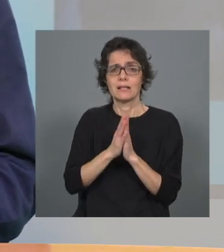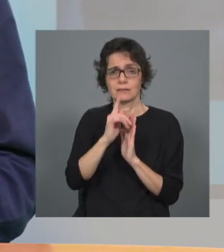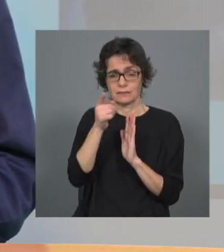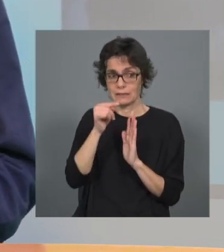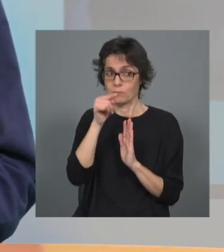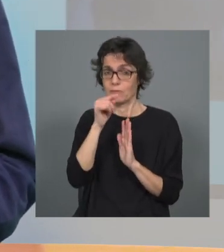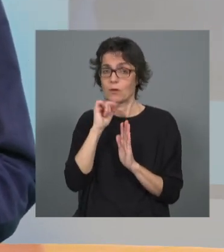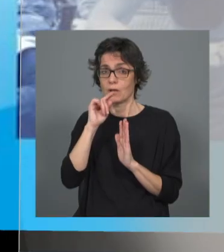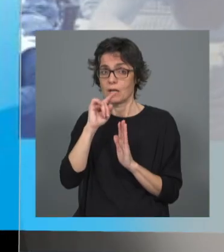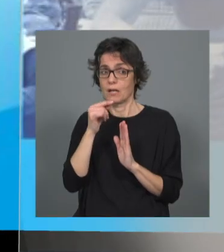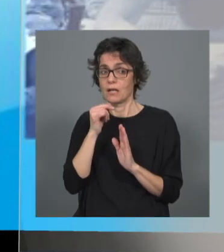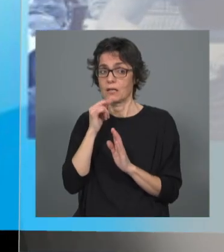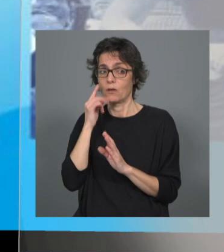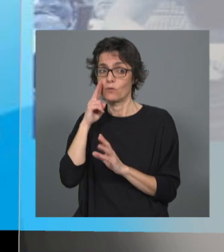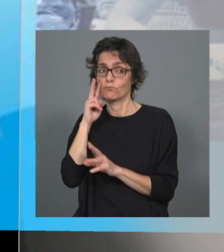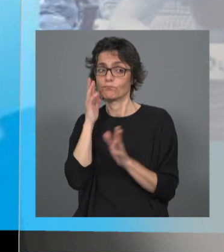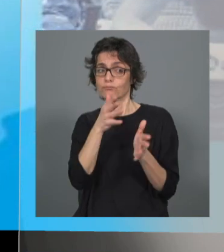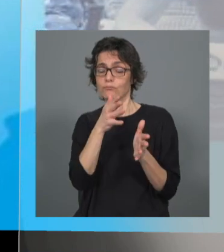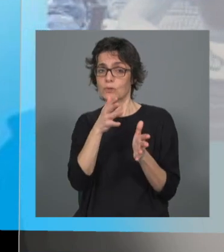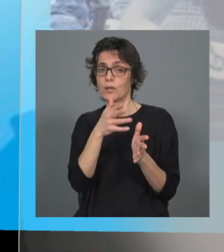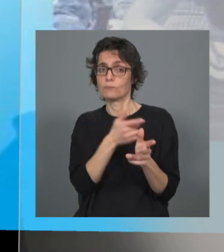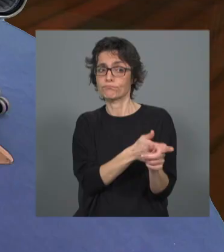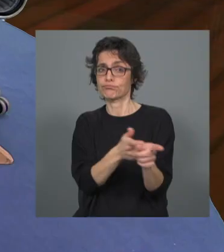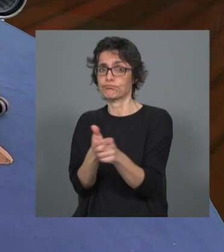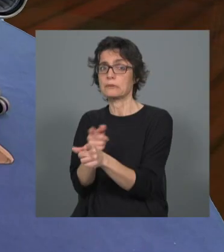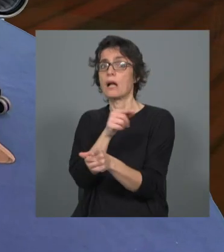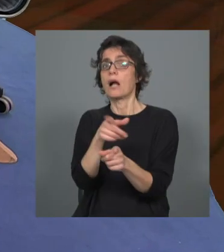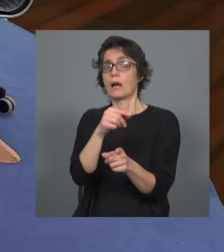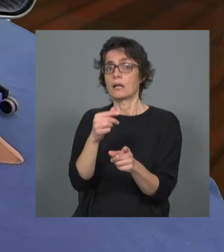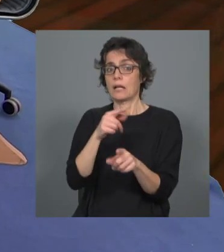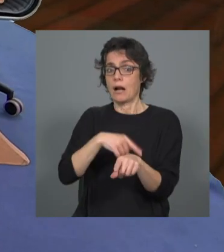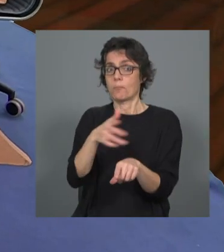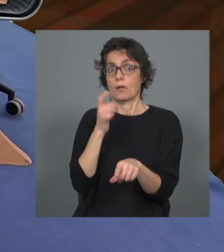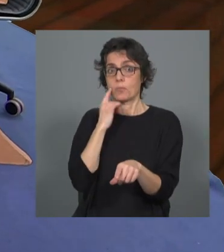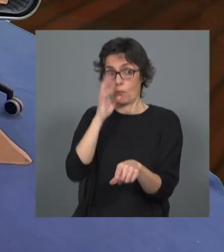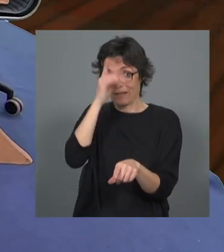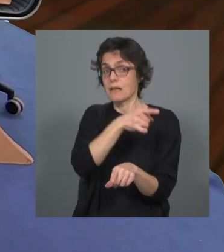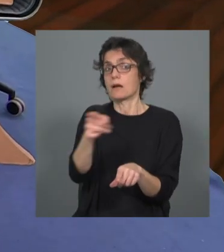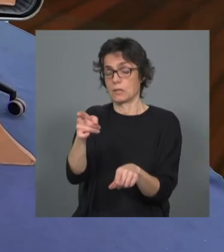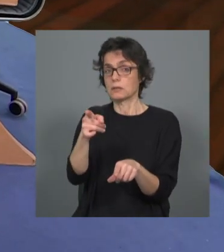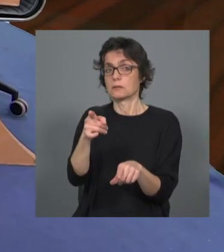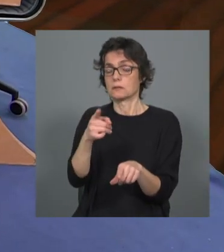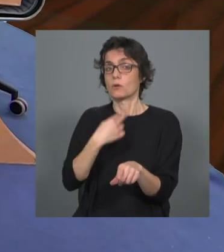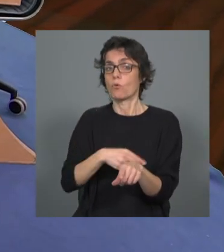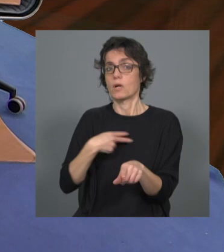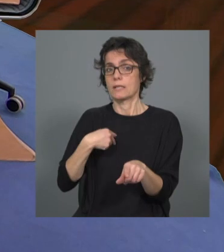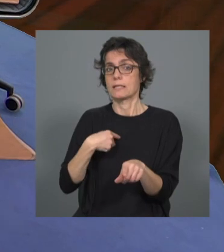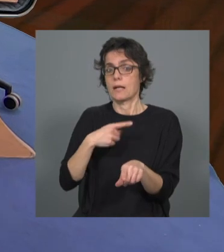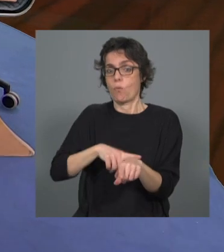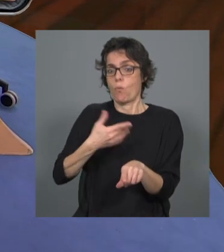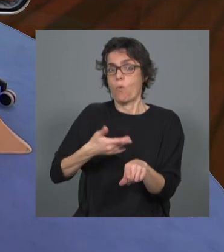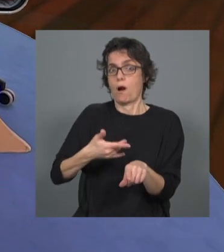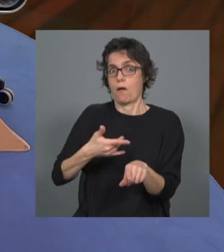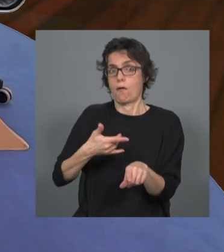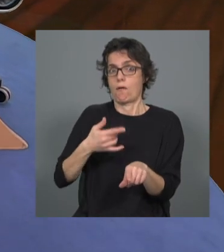alvo preferido por terroristas, sobretudo na altura da Páscoa, porque os terroristas sabem que este é o ponto alto do calendário cristão, embora muitos de nós aqui no Ocidente